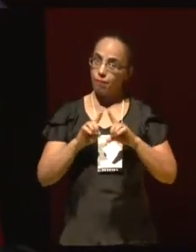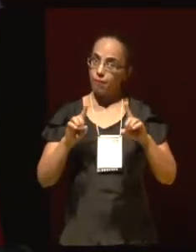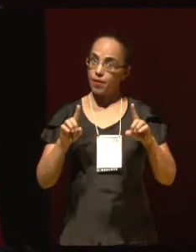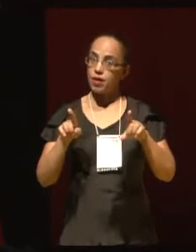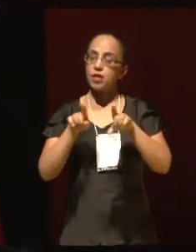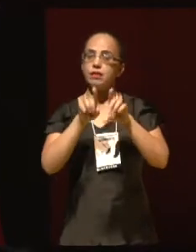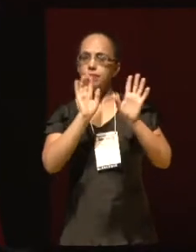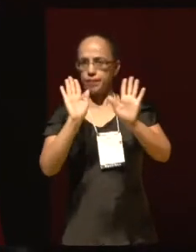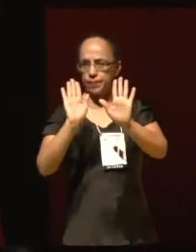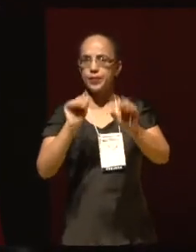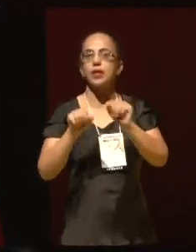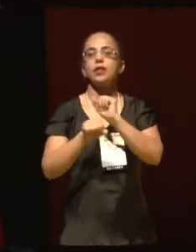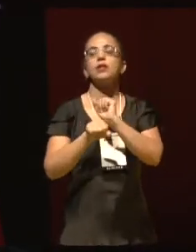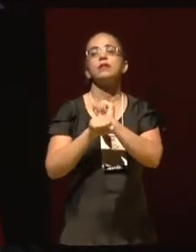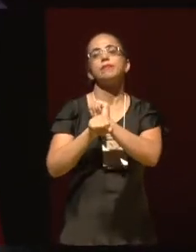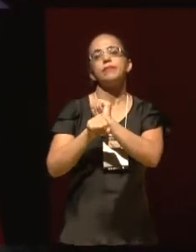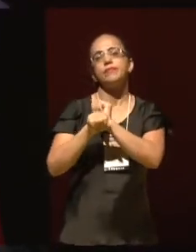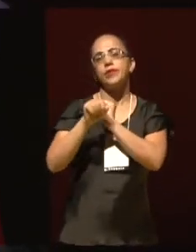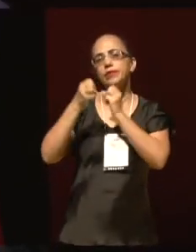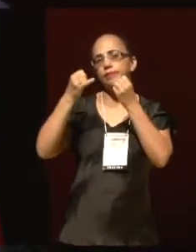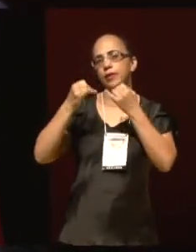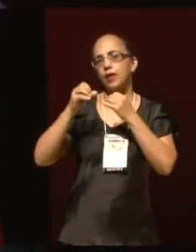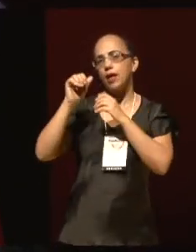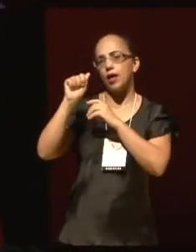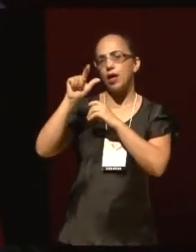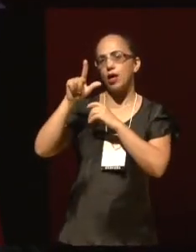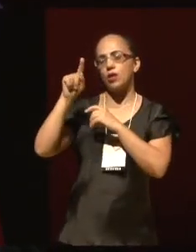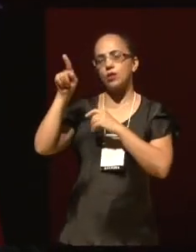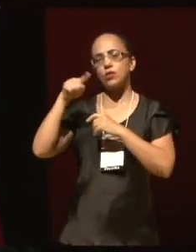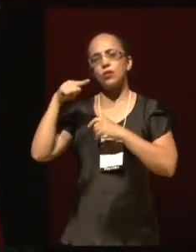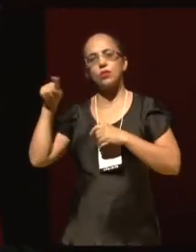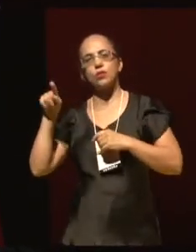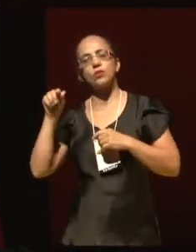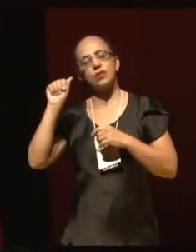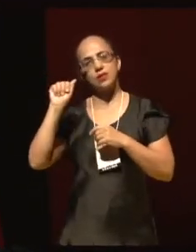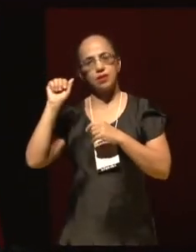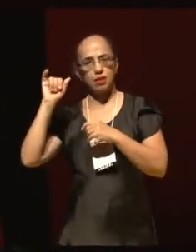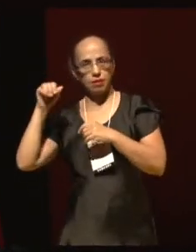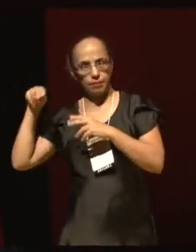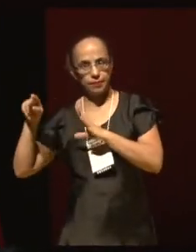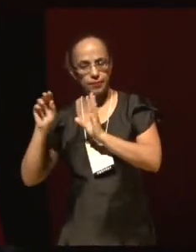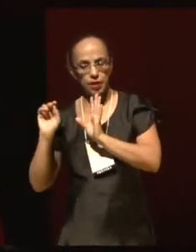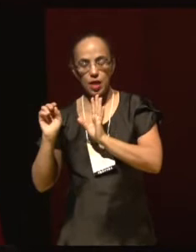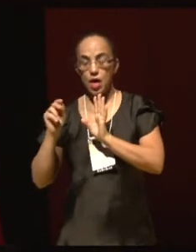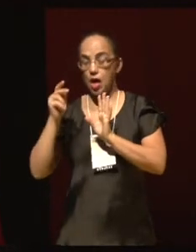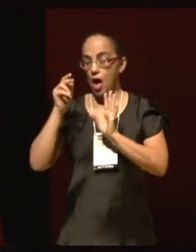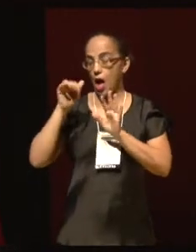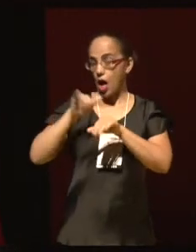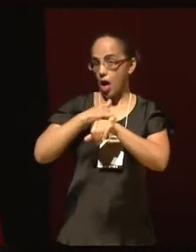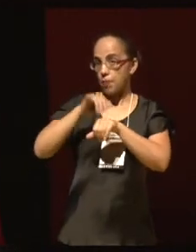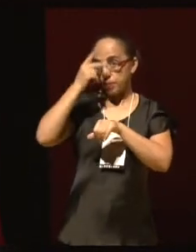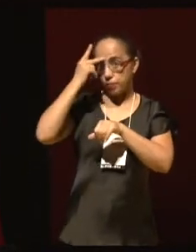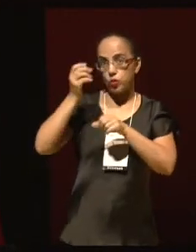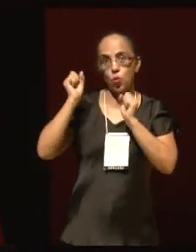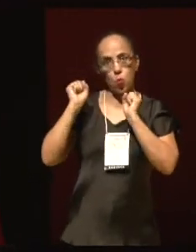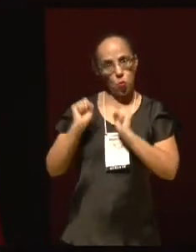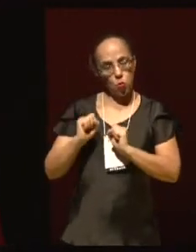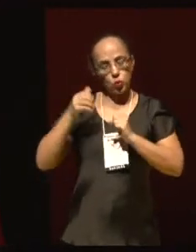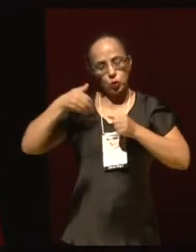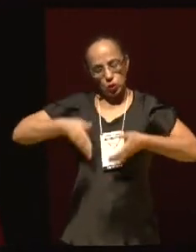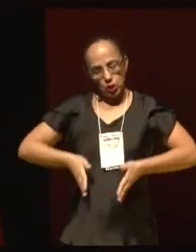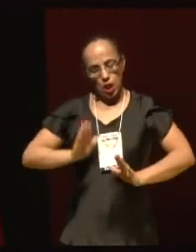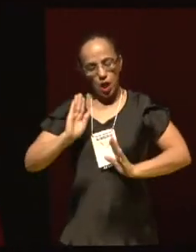Alzheimer. Uma pessoa pode ter em sua genética o gene de Alzheimer. Como